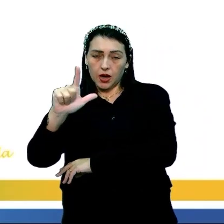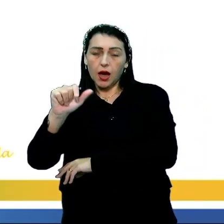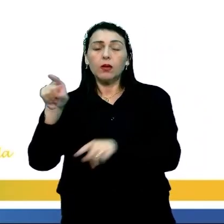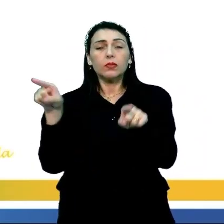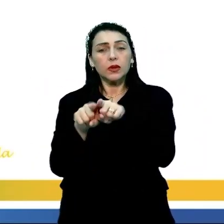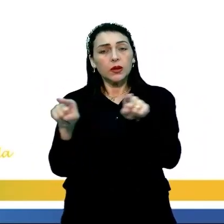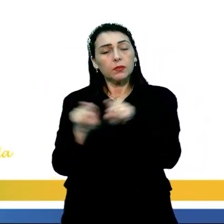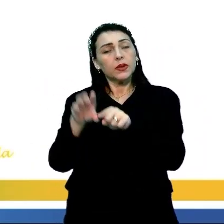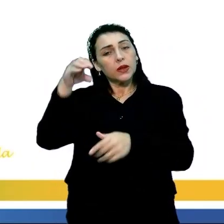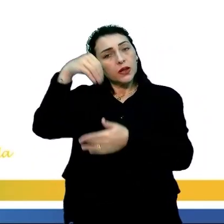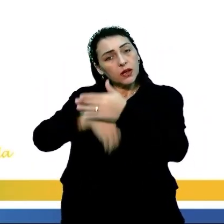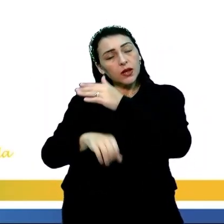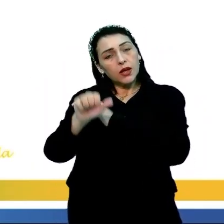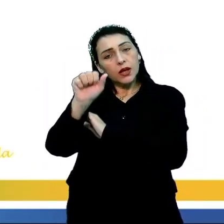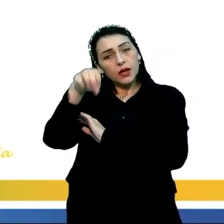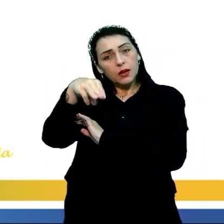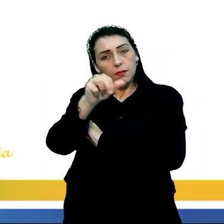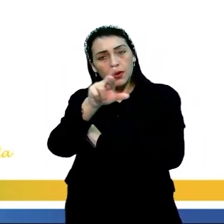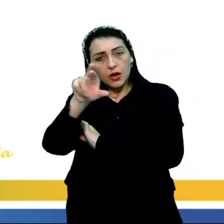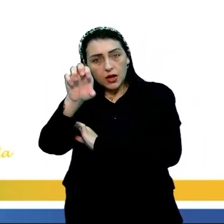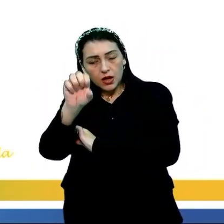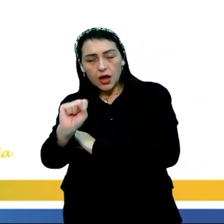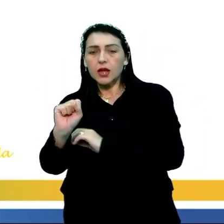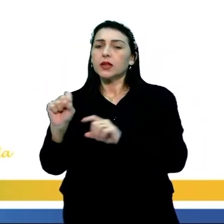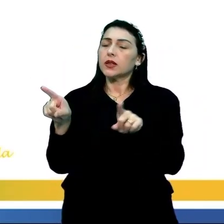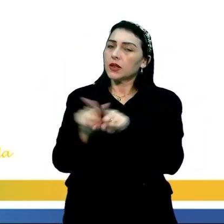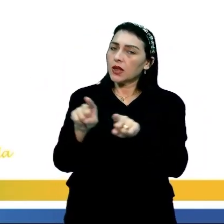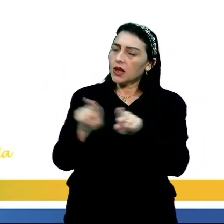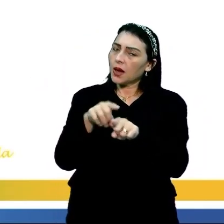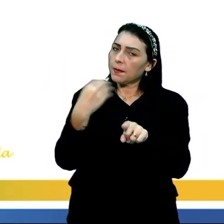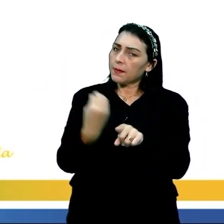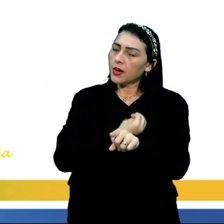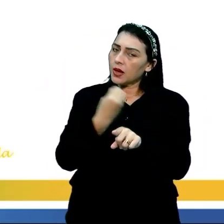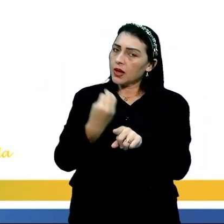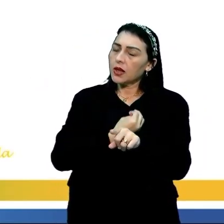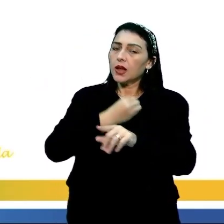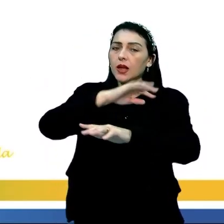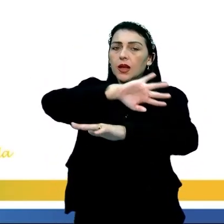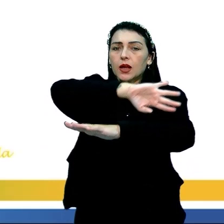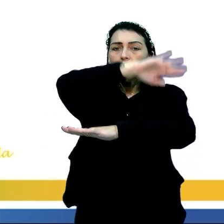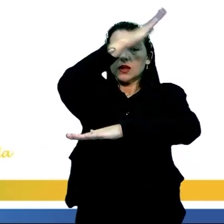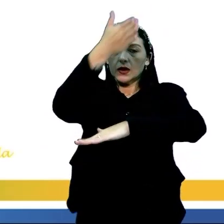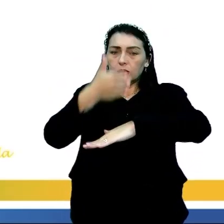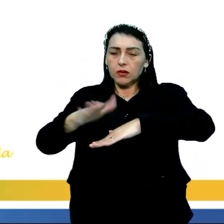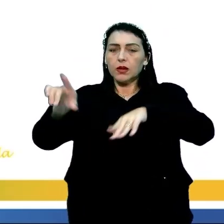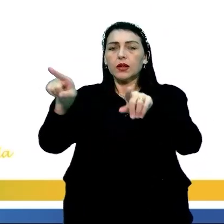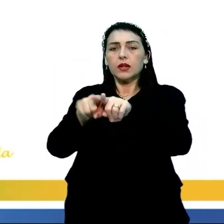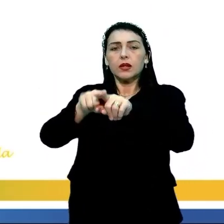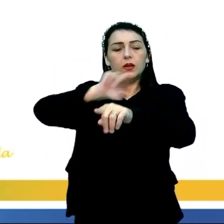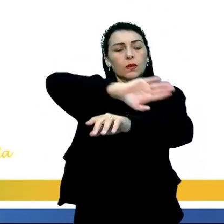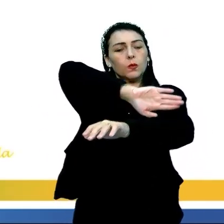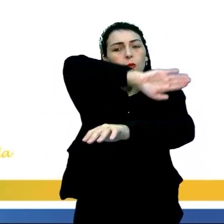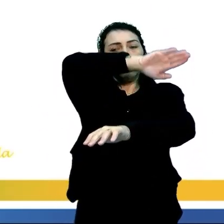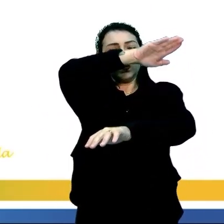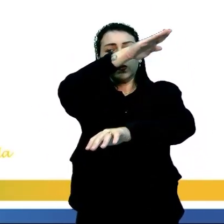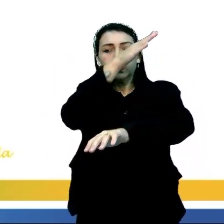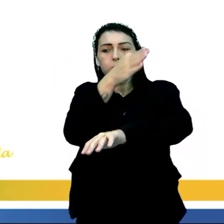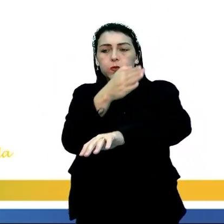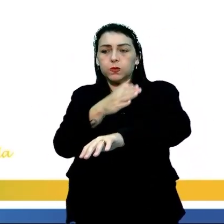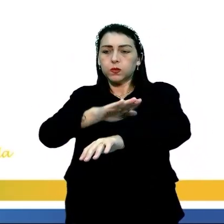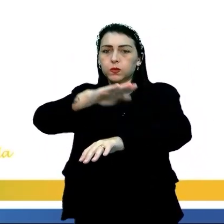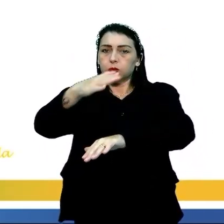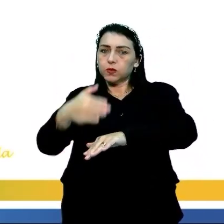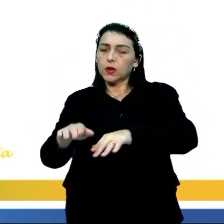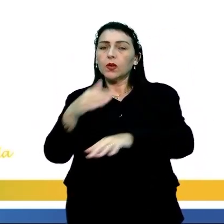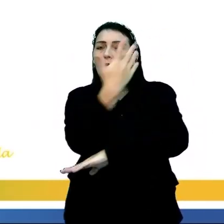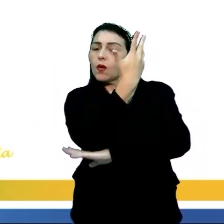dentro do domínio das marés de morro, a gente tem a presença dos planaltos e também das serras, ok? E